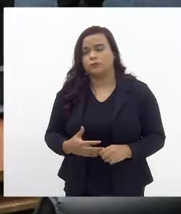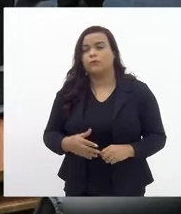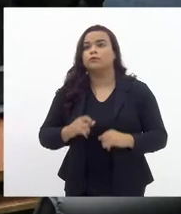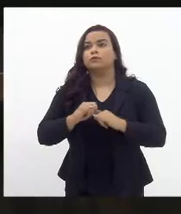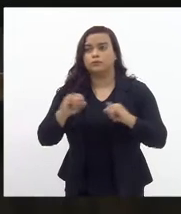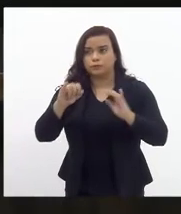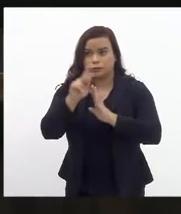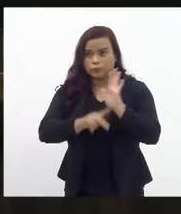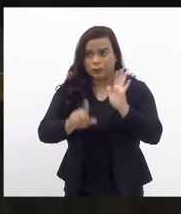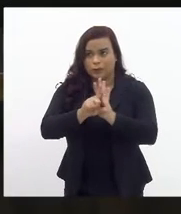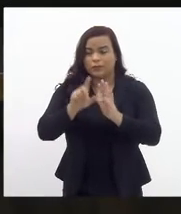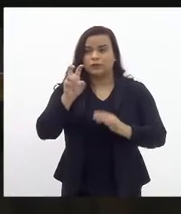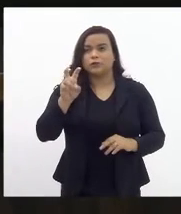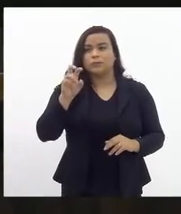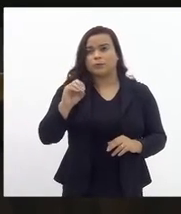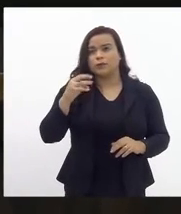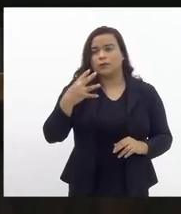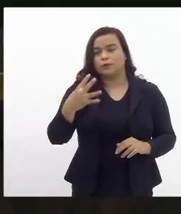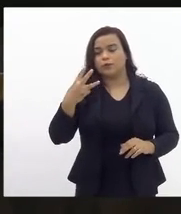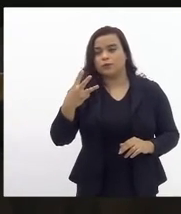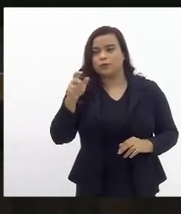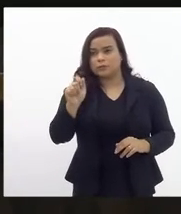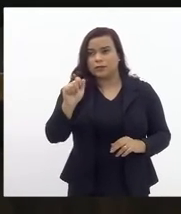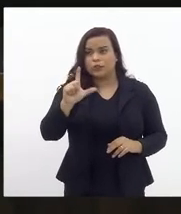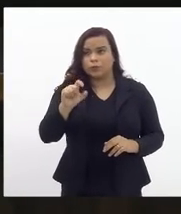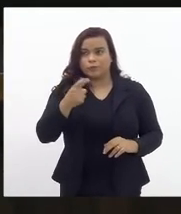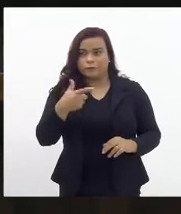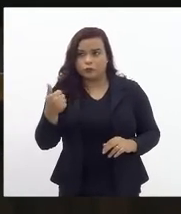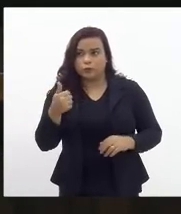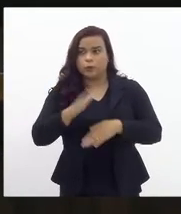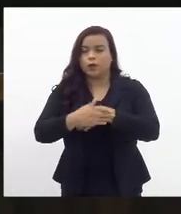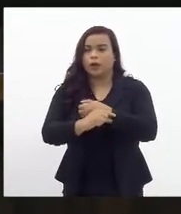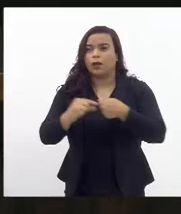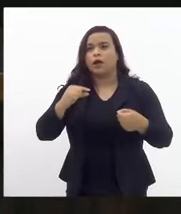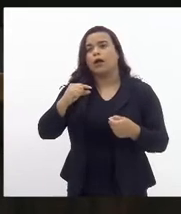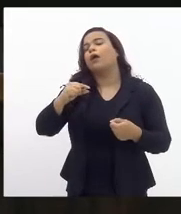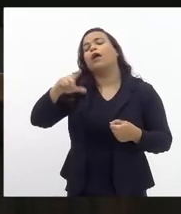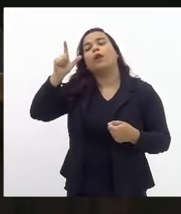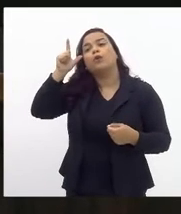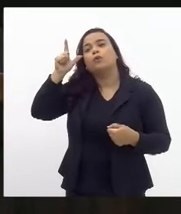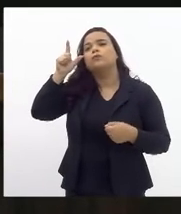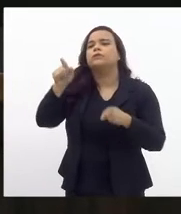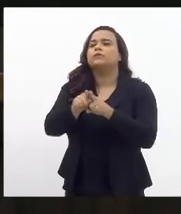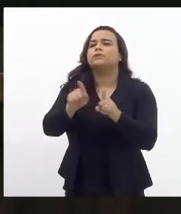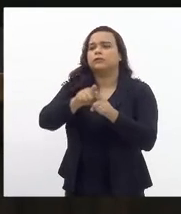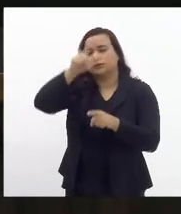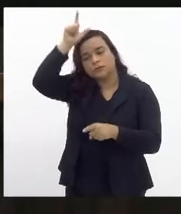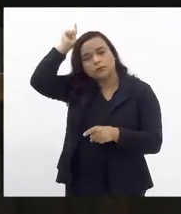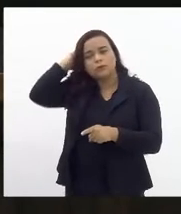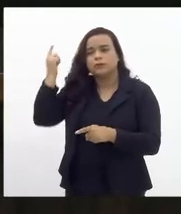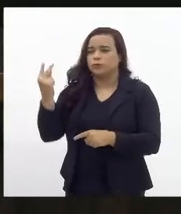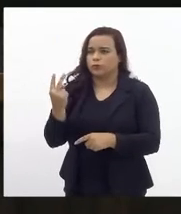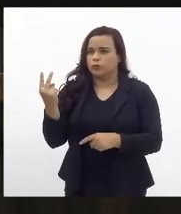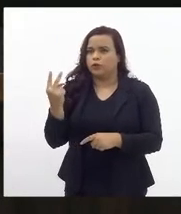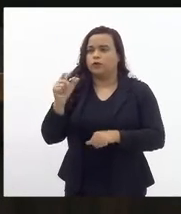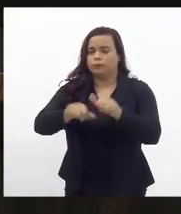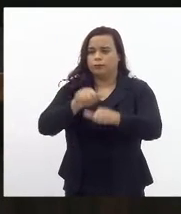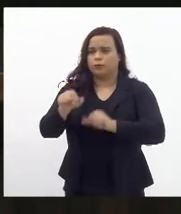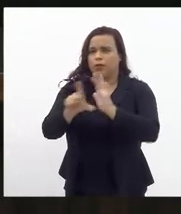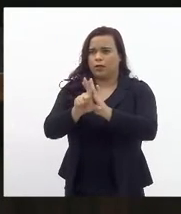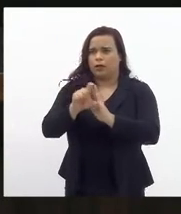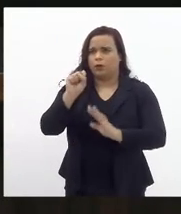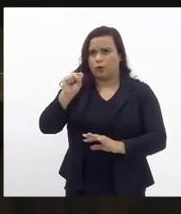Anuncio o projeto de lei número 5043-A de 2021, de autoria da deputada Lucinha e Luiz Paulo, que altera a lei número